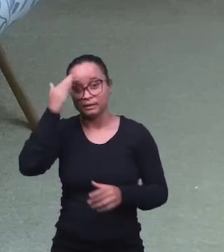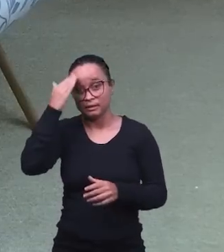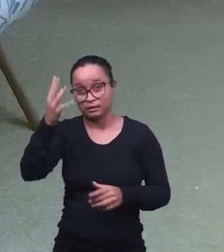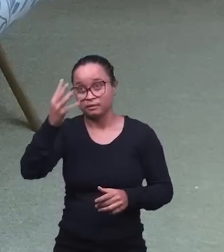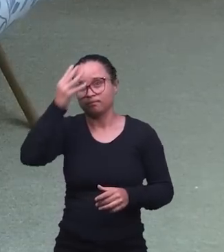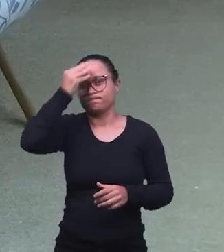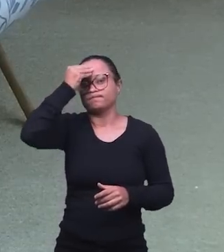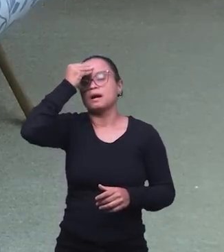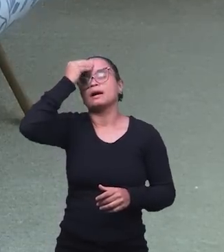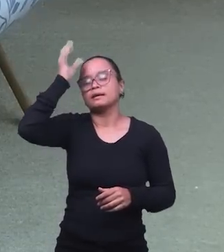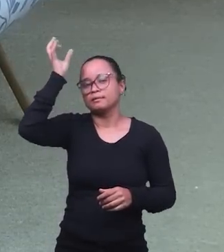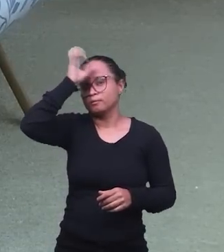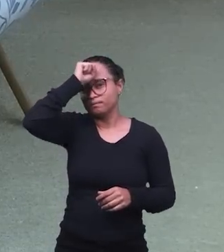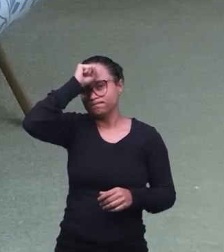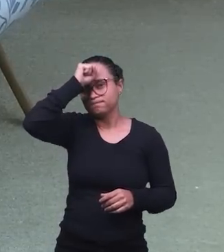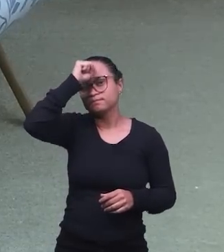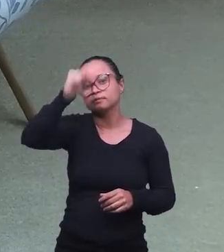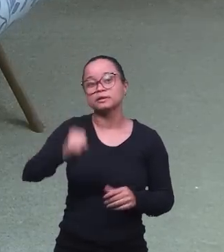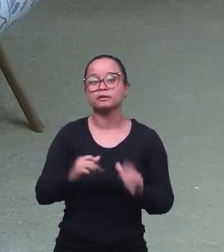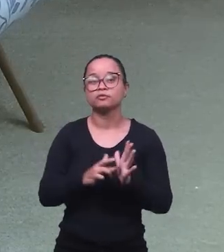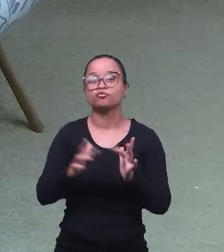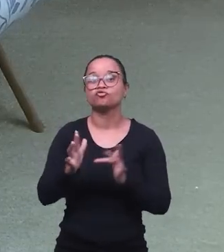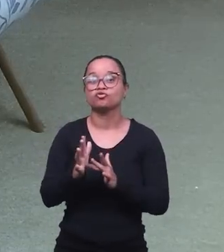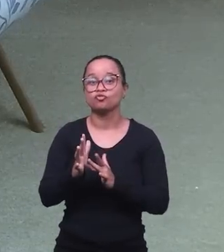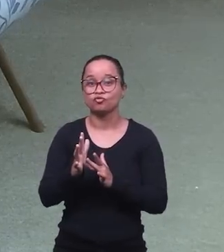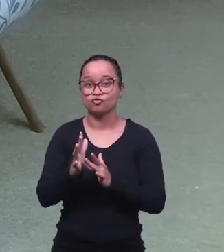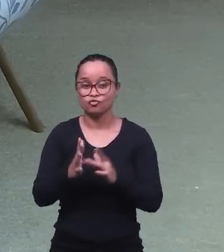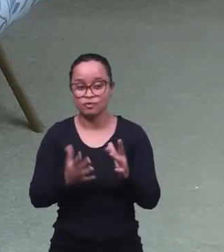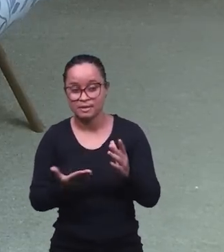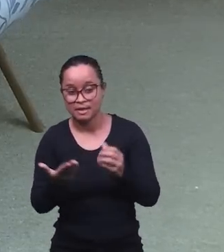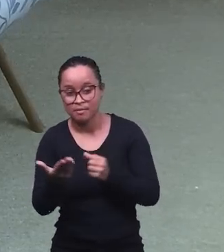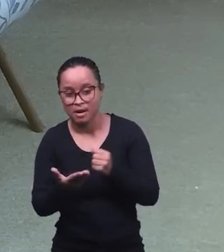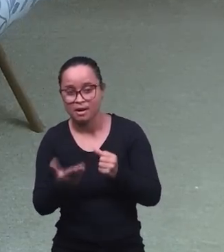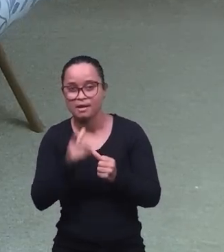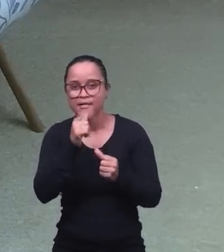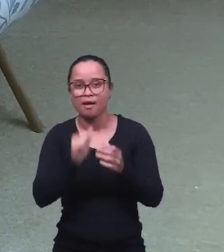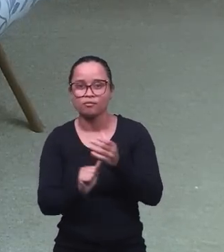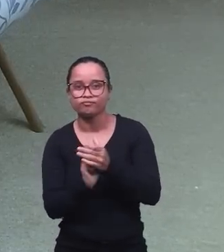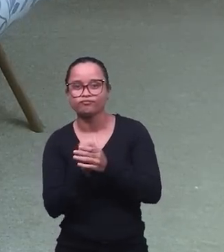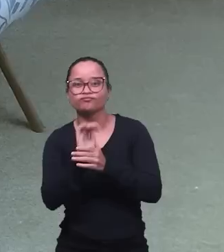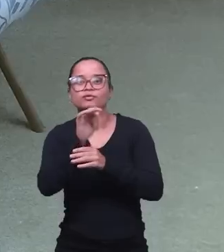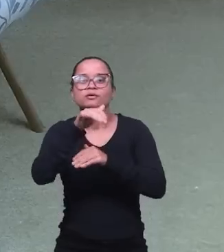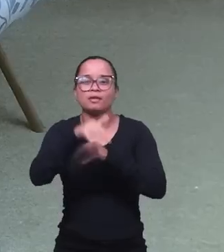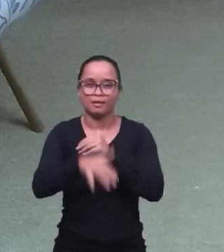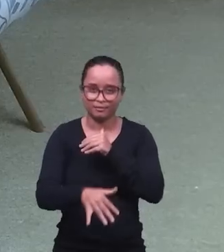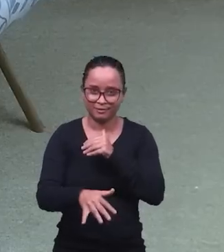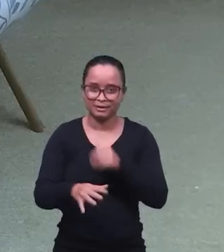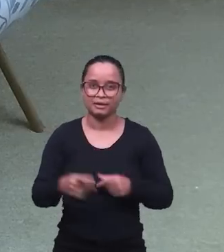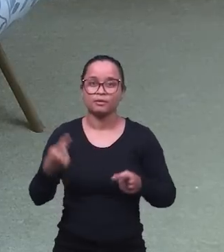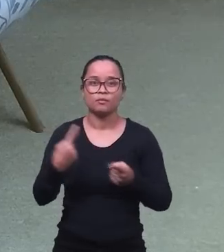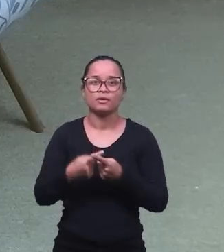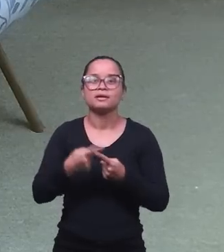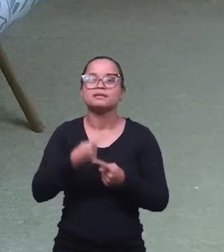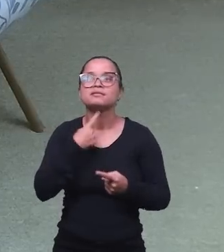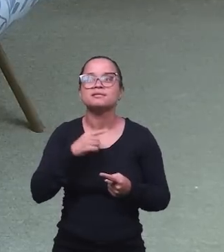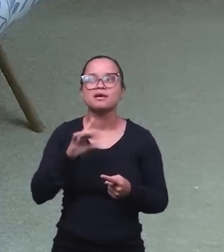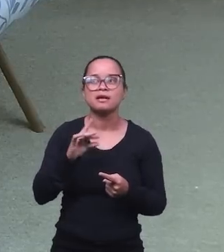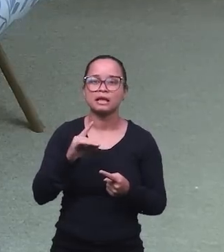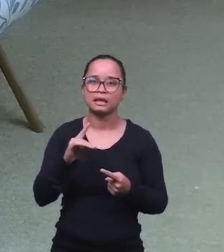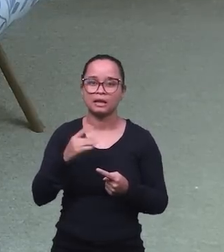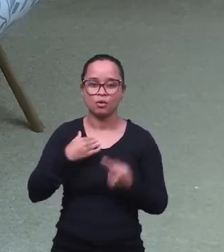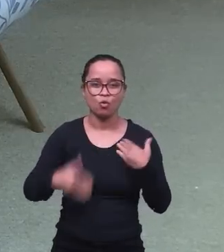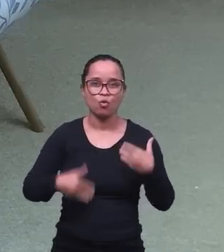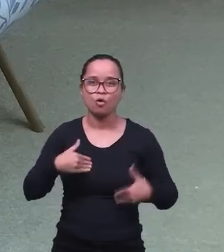a compreensão que eles estão tendo, né? Que Jesus é a fonte das águas vivas, né? Que ele é capaz de descedentar a sede